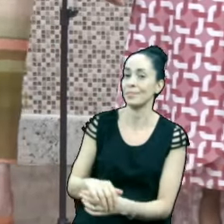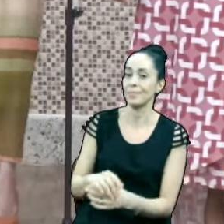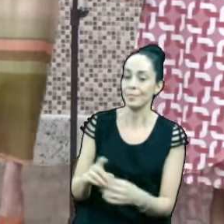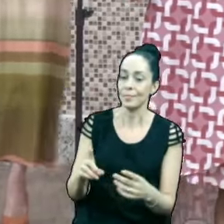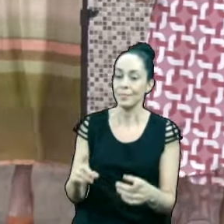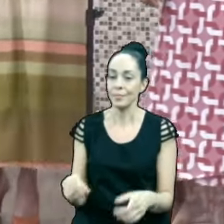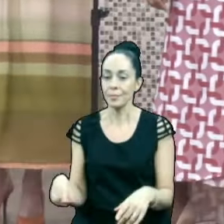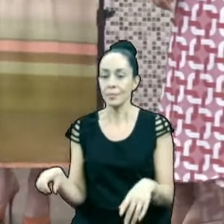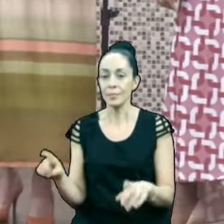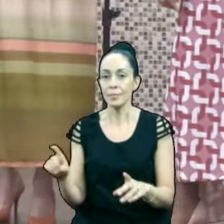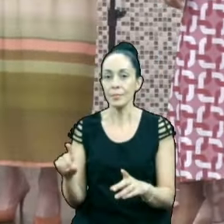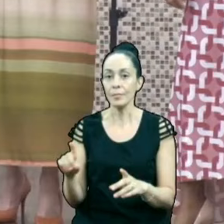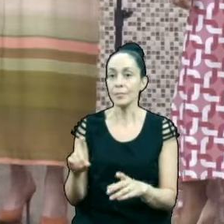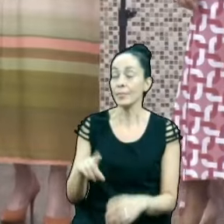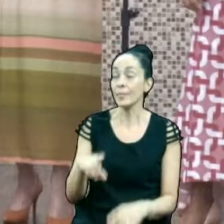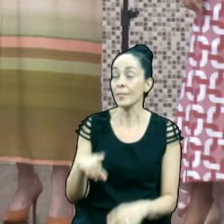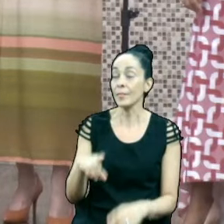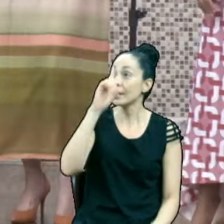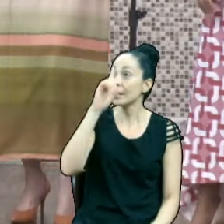Louis